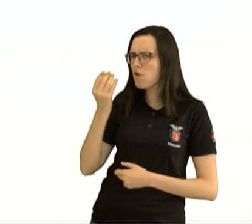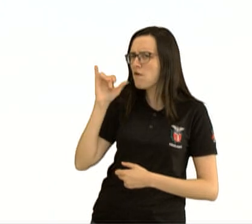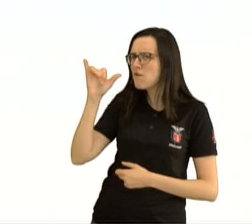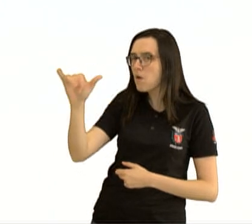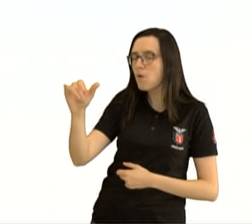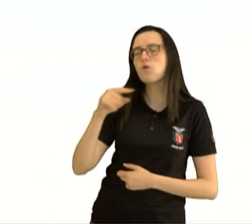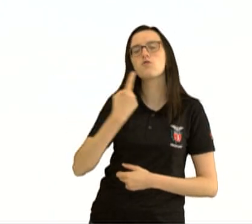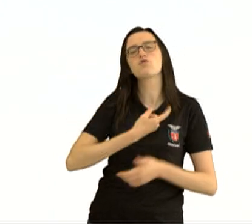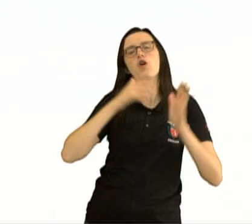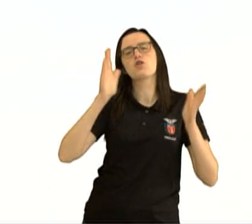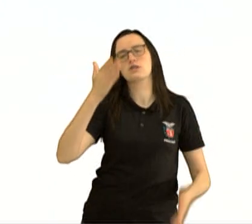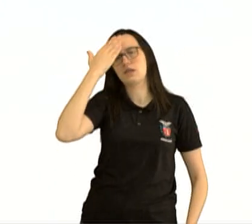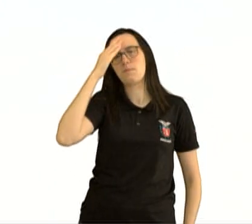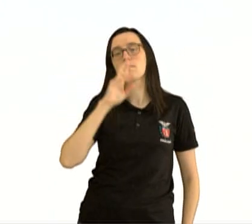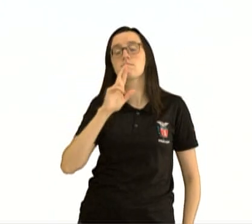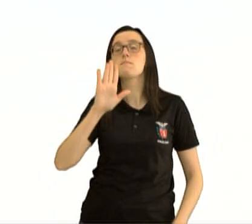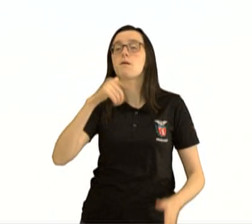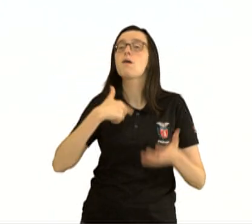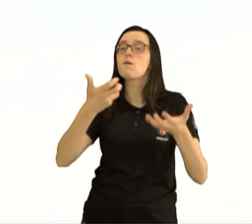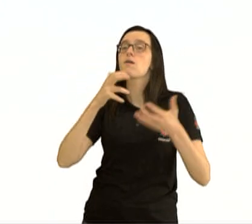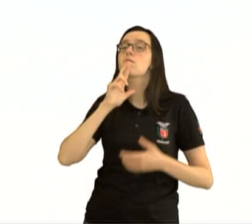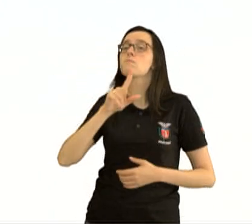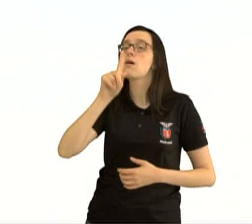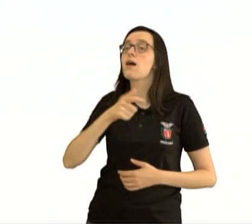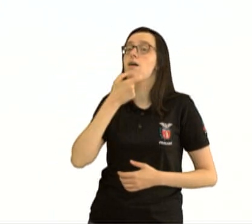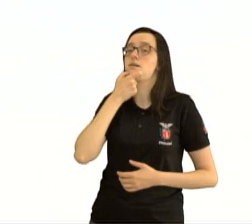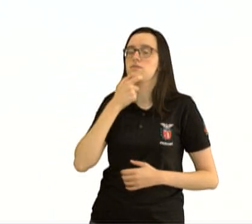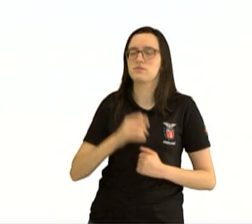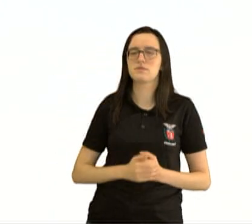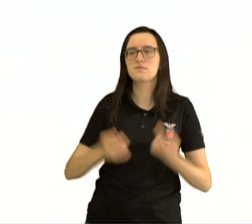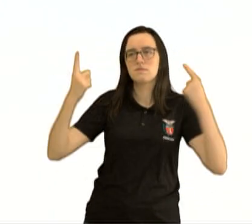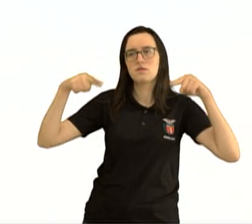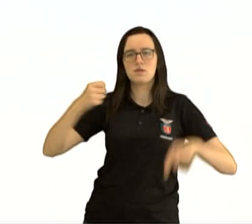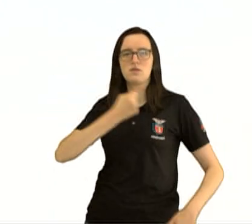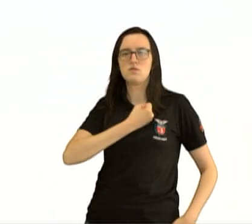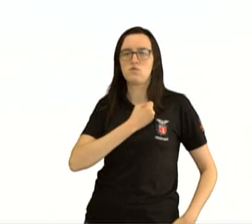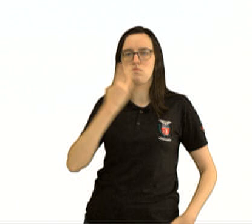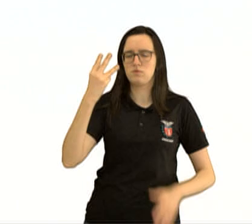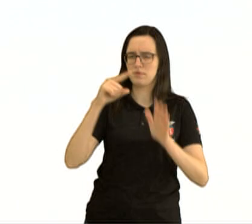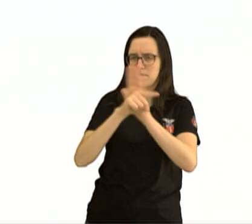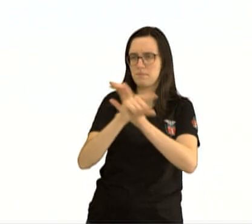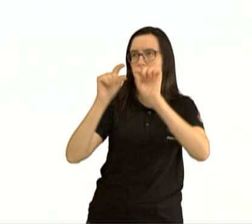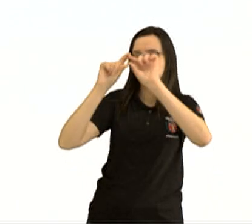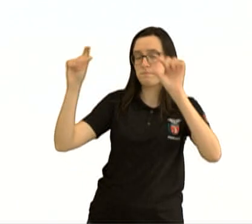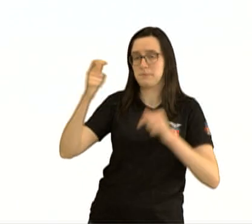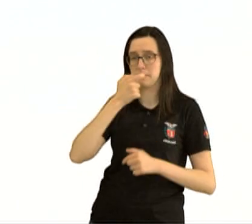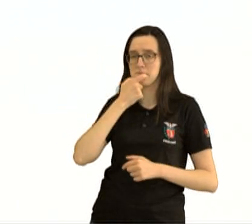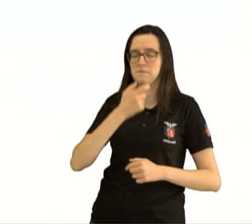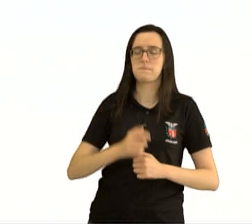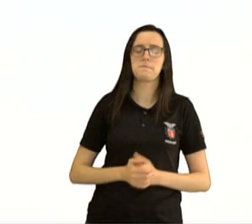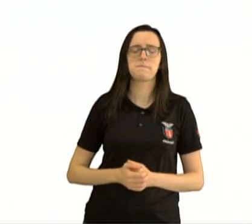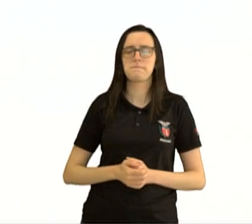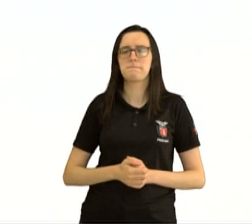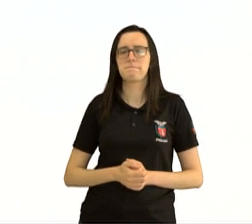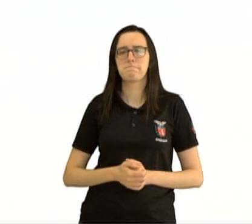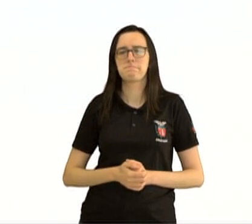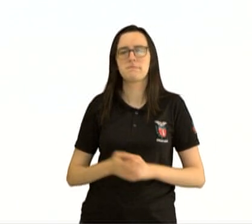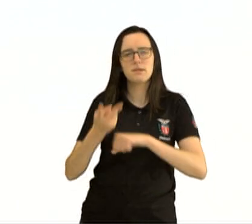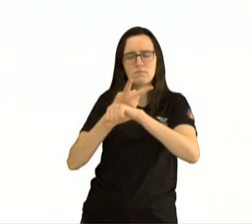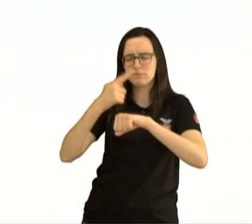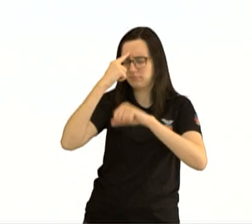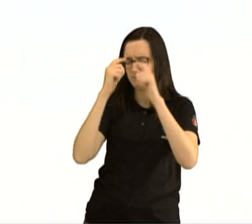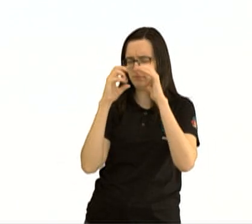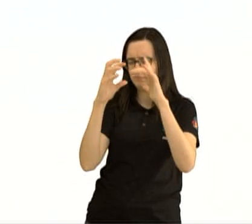sabemos com certeza a resposta, mas eu quero a resposta em inglês. E número 3. Write in order the places she visited. Busca aí na